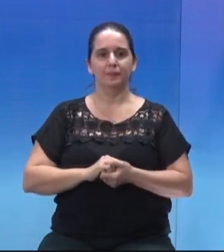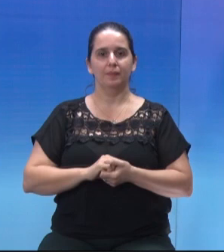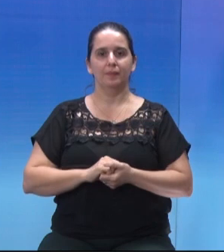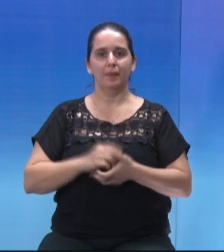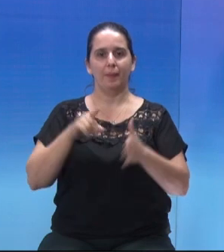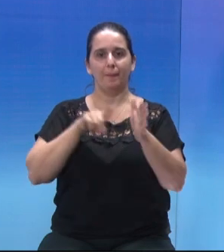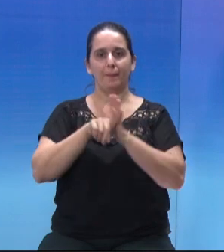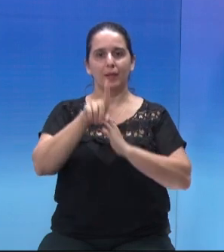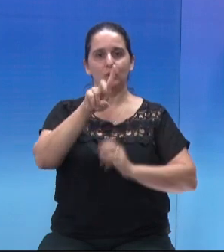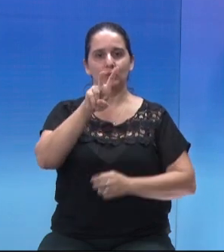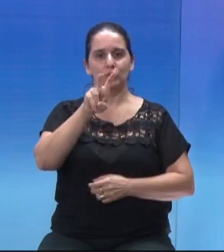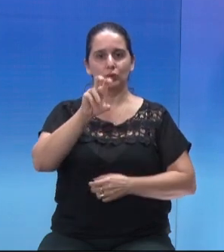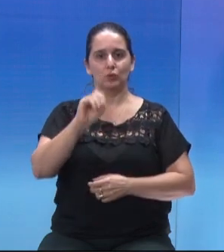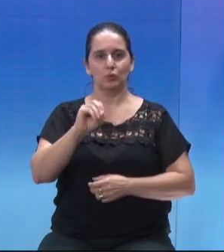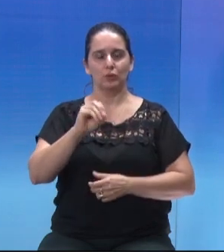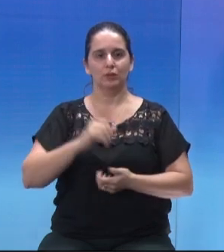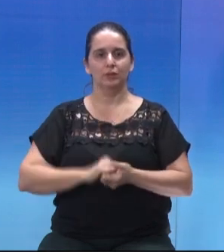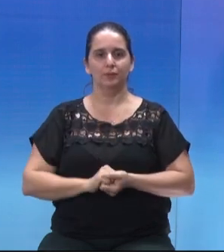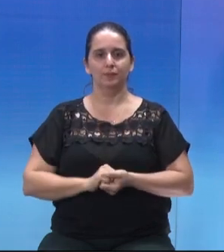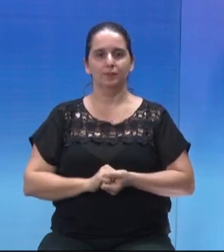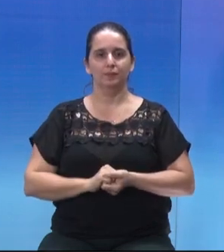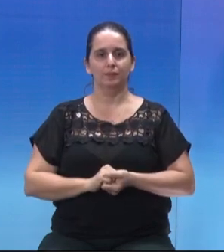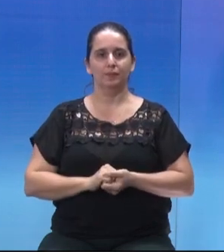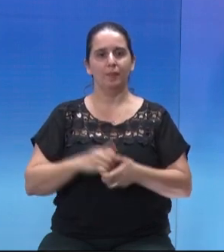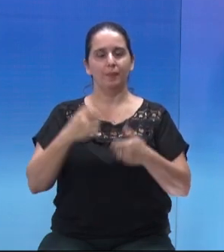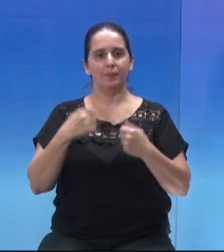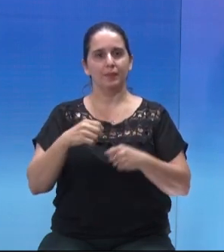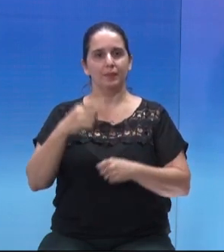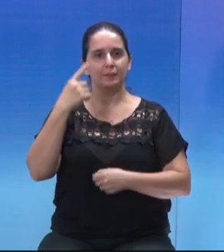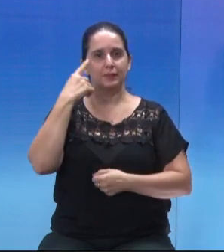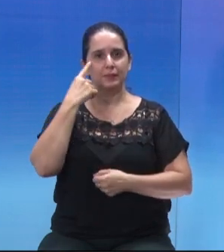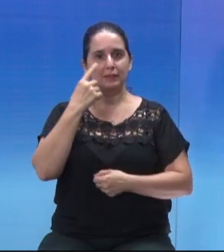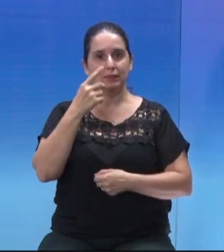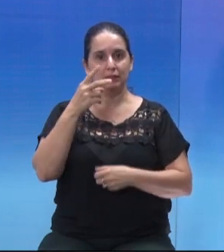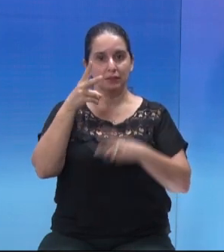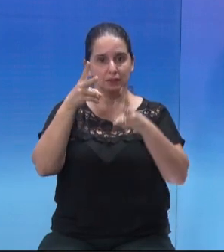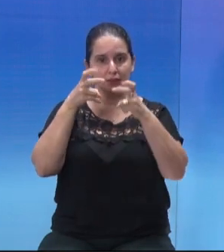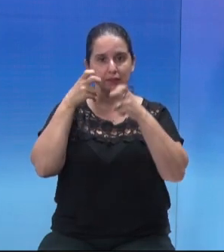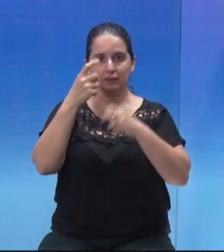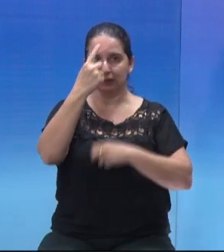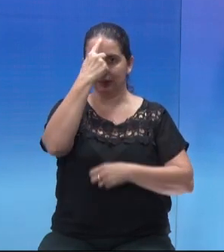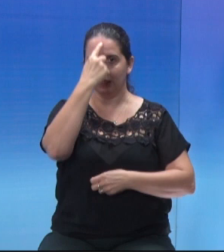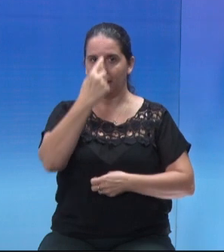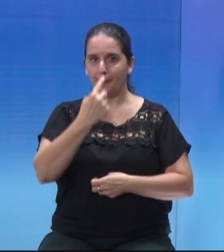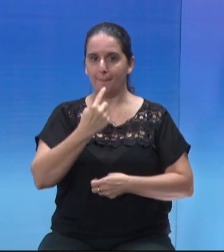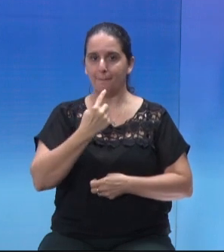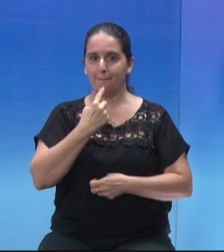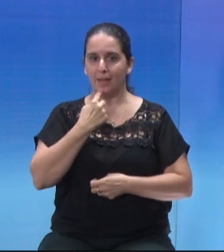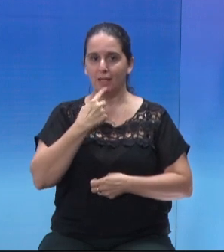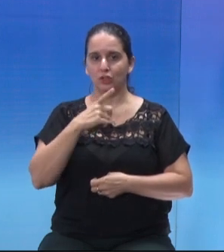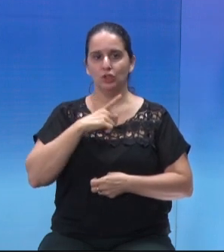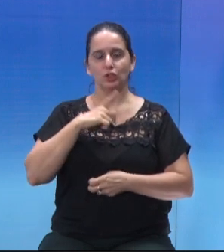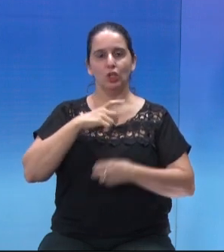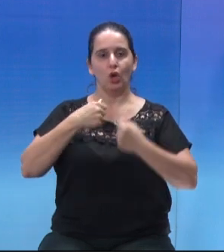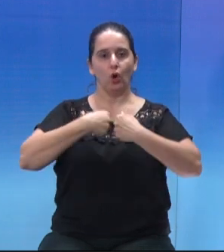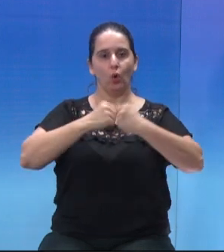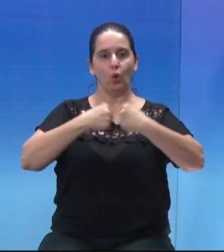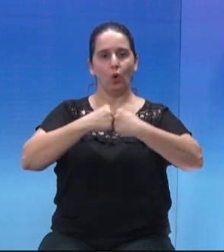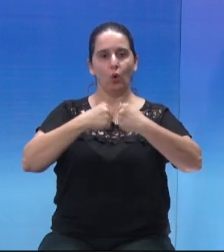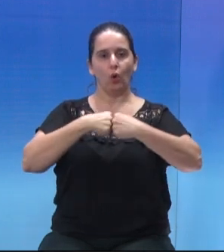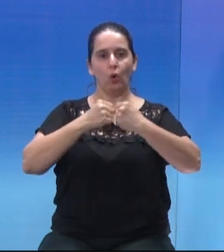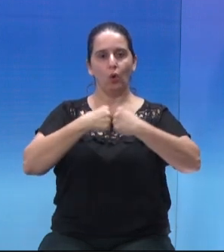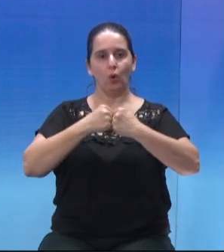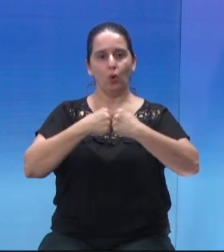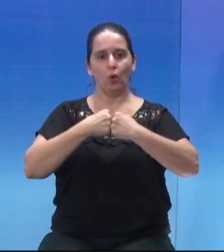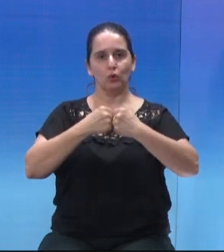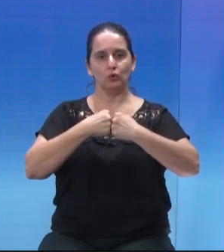Olha só o que nós temos aqui. A gente tem que entender bem a figura. Nessa figura nós temos um ônibus.